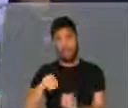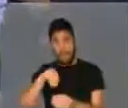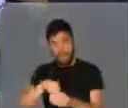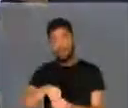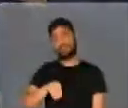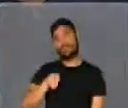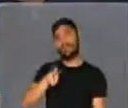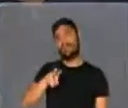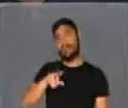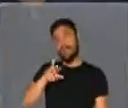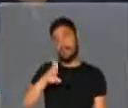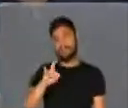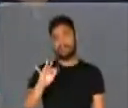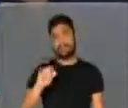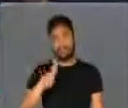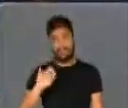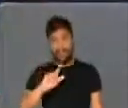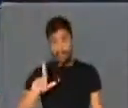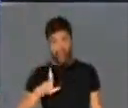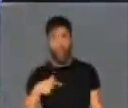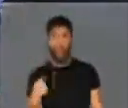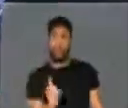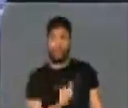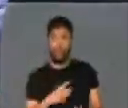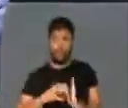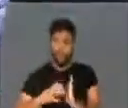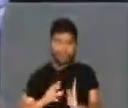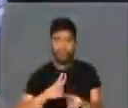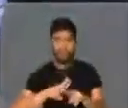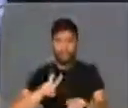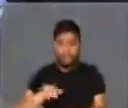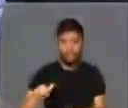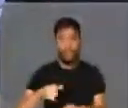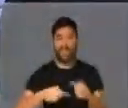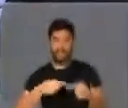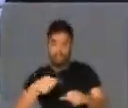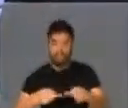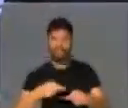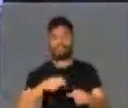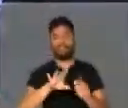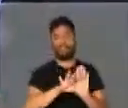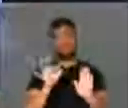objeto de destaque do meu partido e será discutido exatamente nos destaques. Por isso, essa...